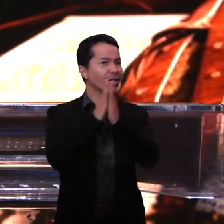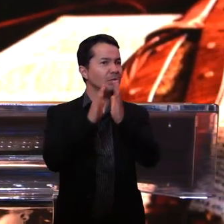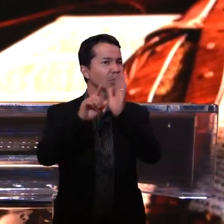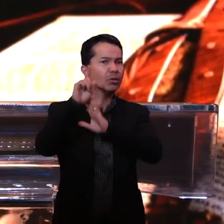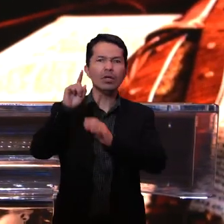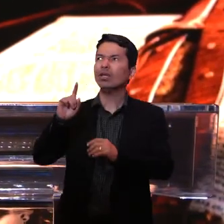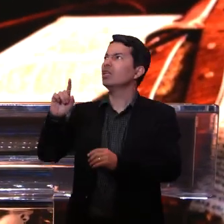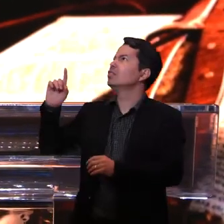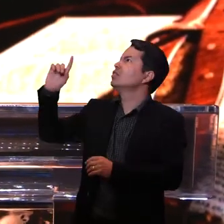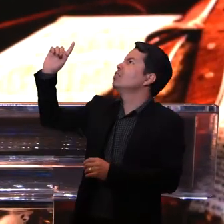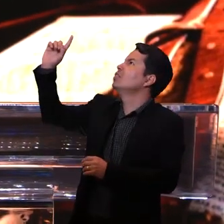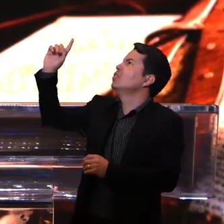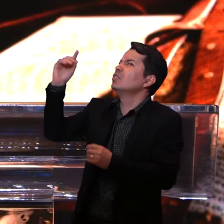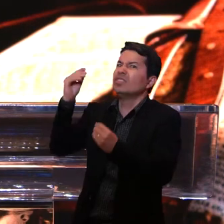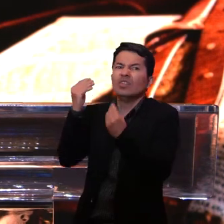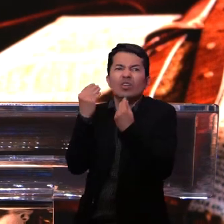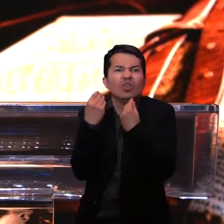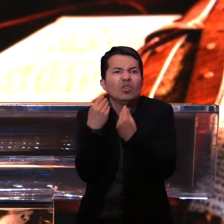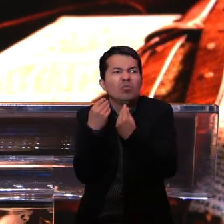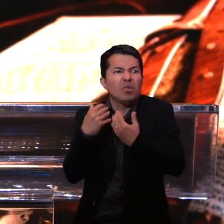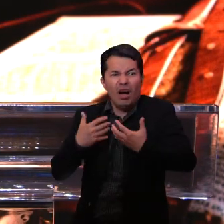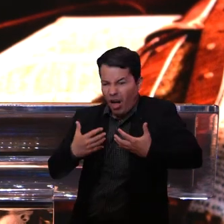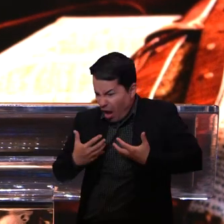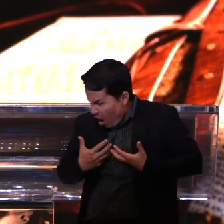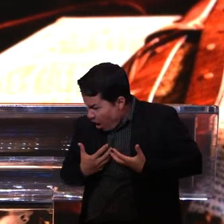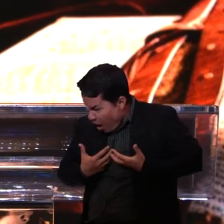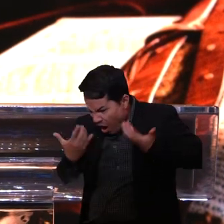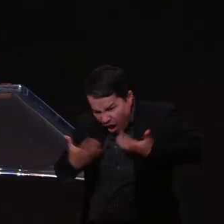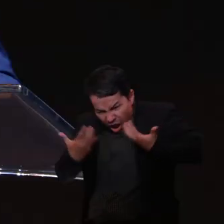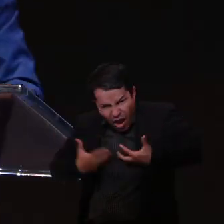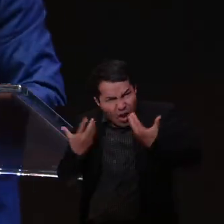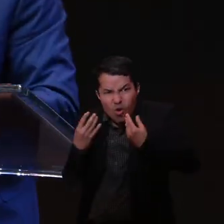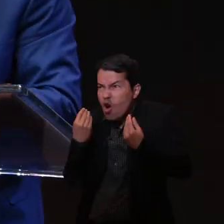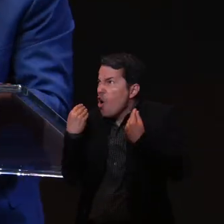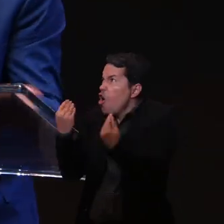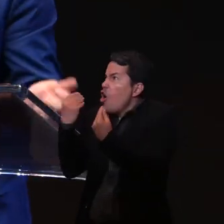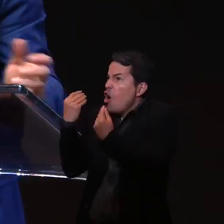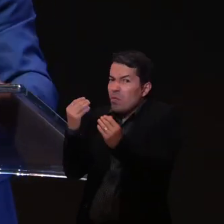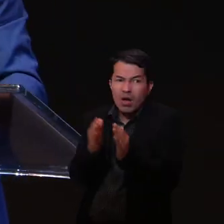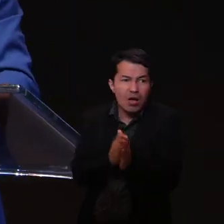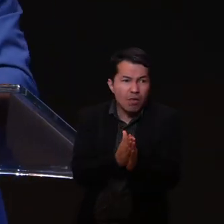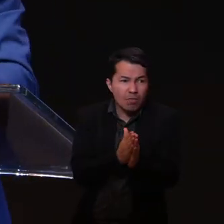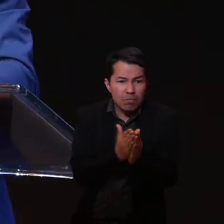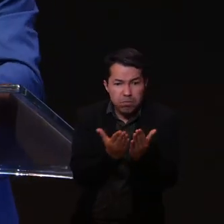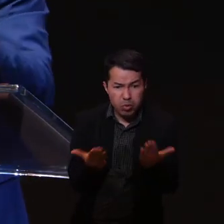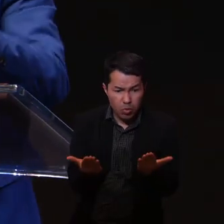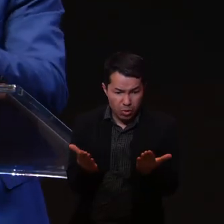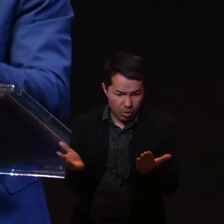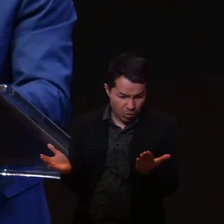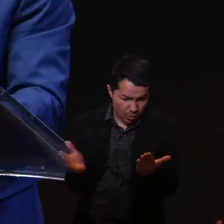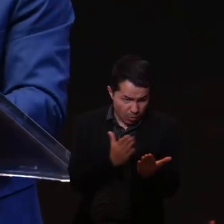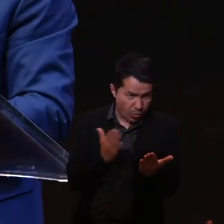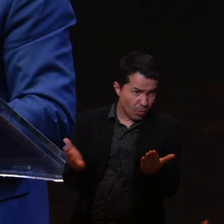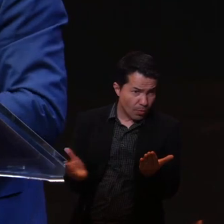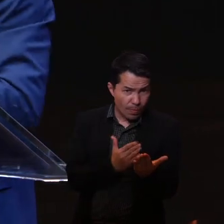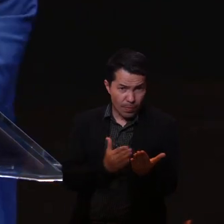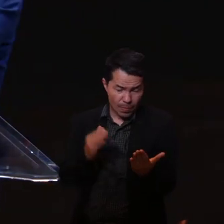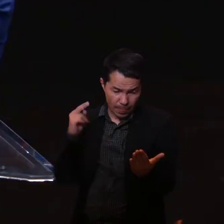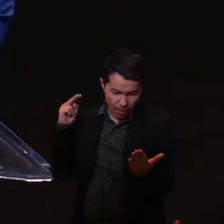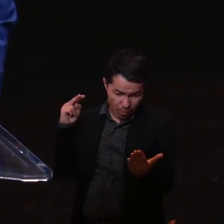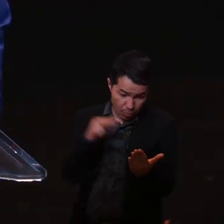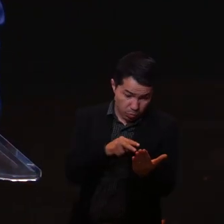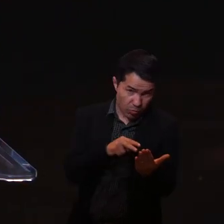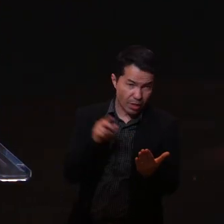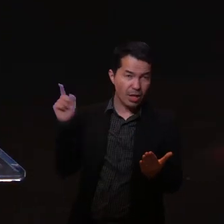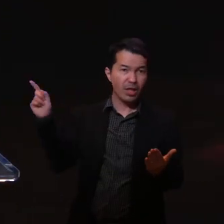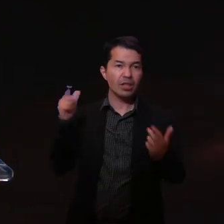estou sentindo? Que alegria é essa? De onde vem isso? E ela abriu a Bíblia. E caiu nesse texto, só que ela usava